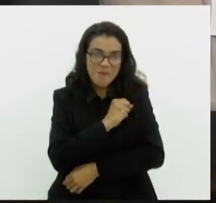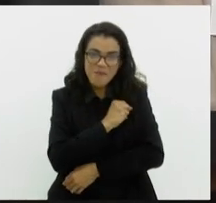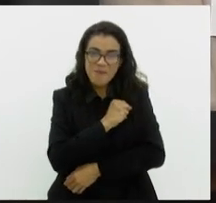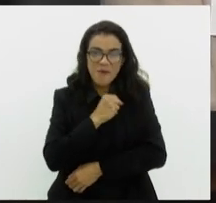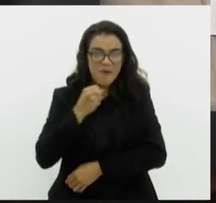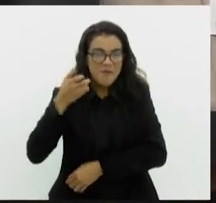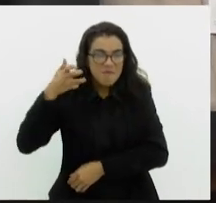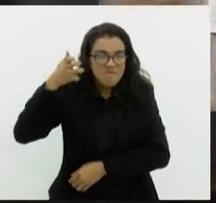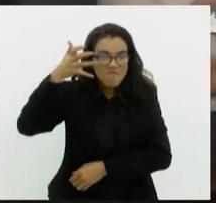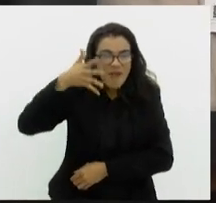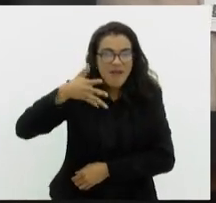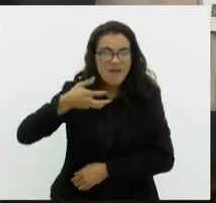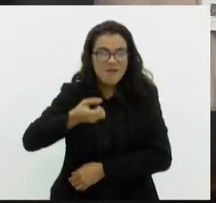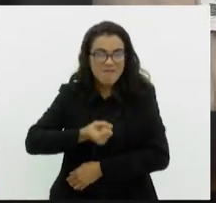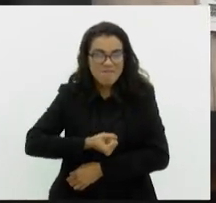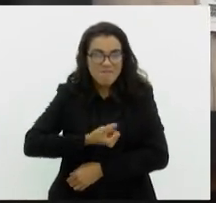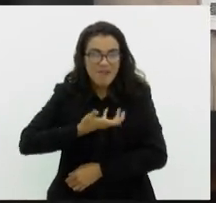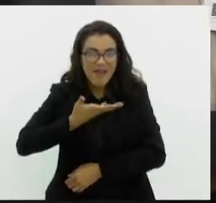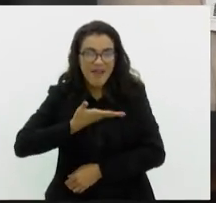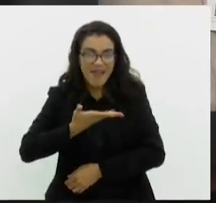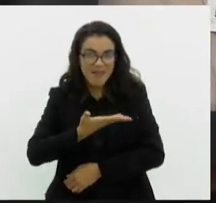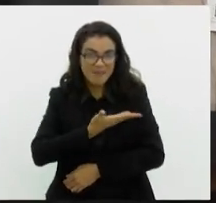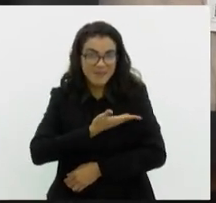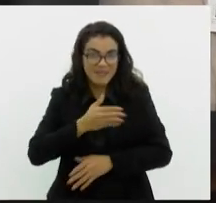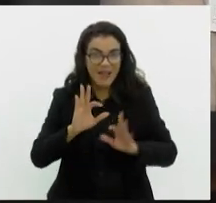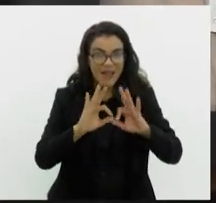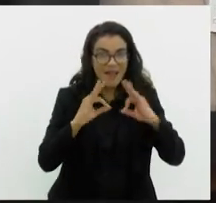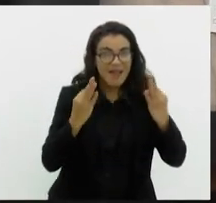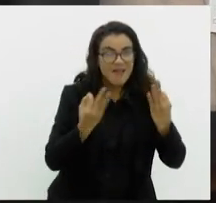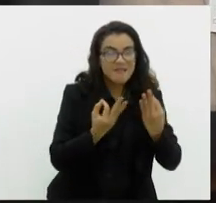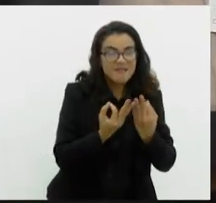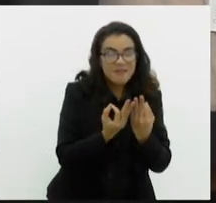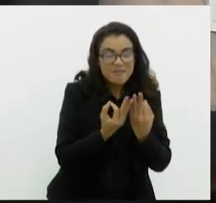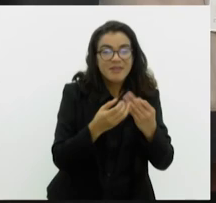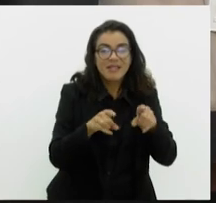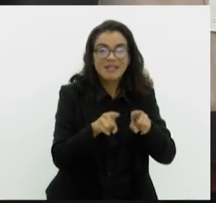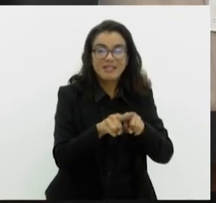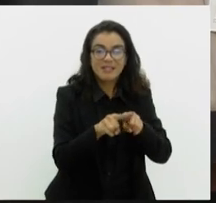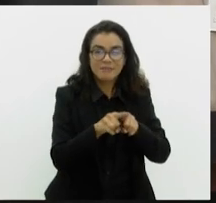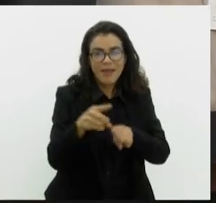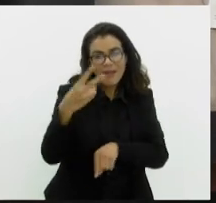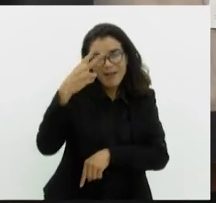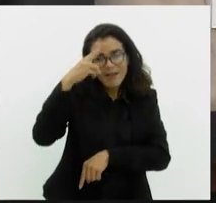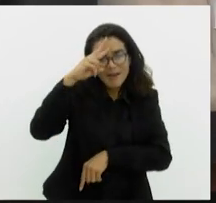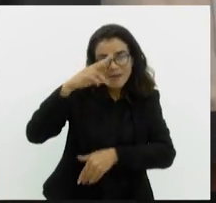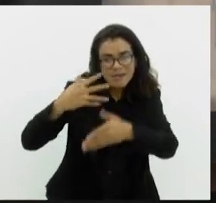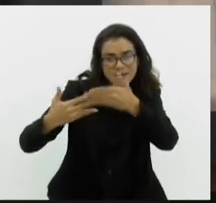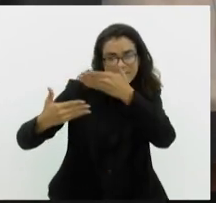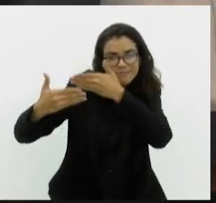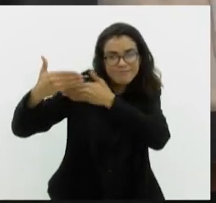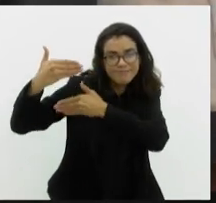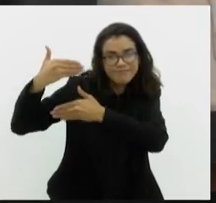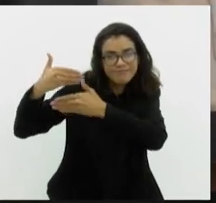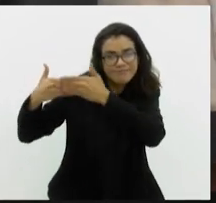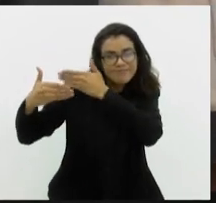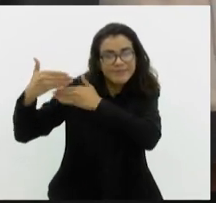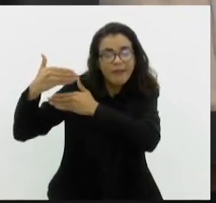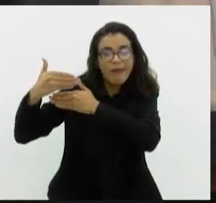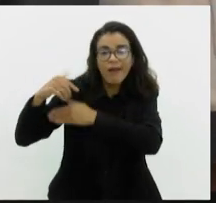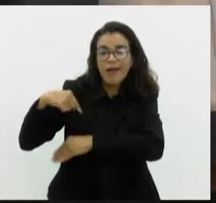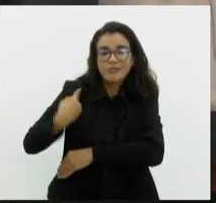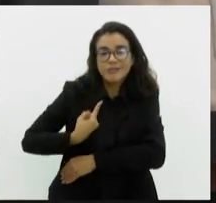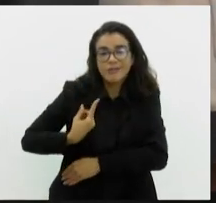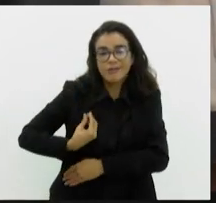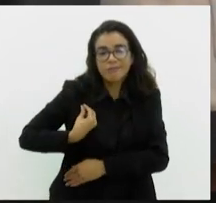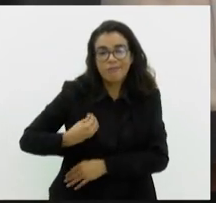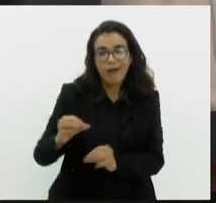dessa mesa, né? Desde as amizades até a família consanguínea, as lembranças de um tempo que a gente não conheceu, mas que